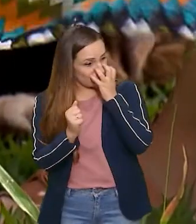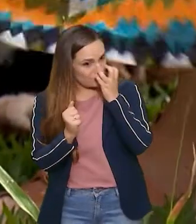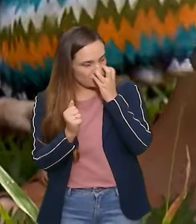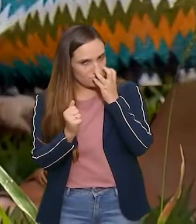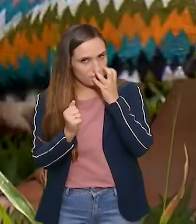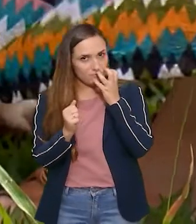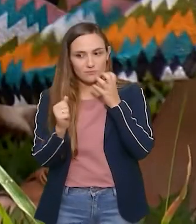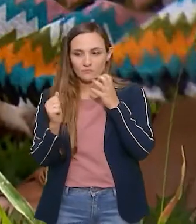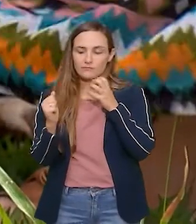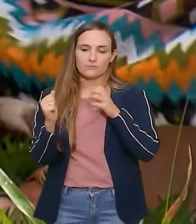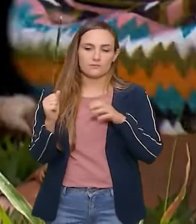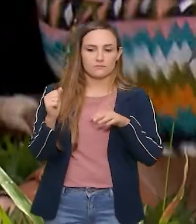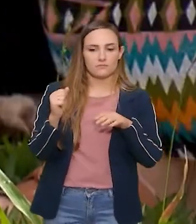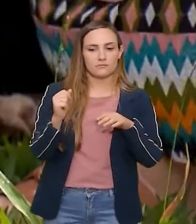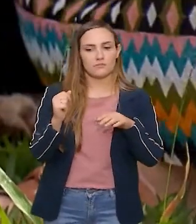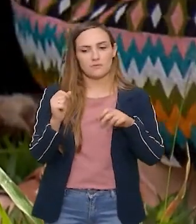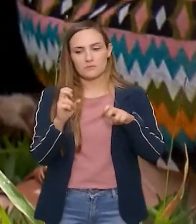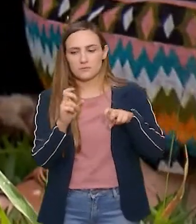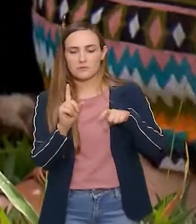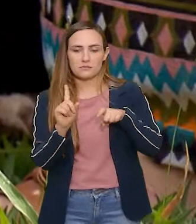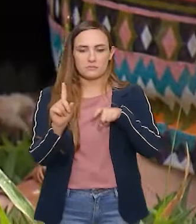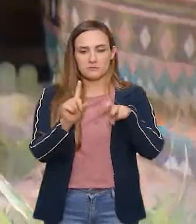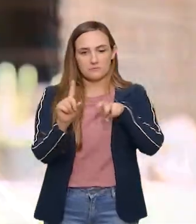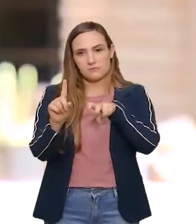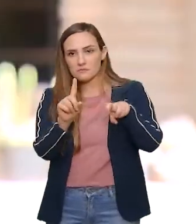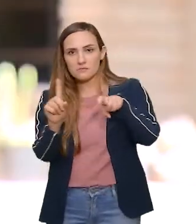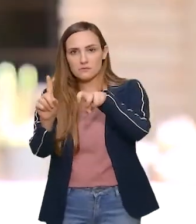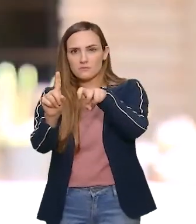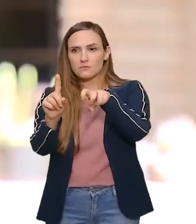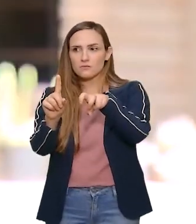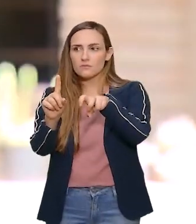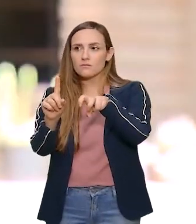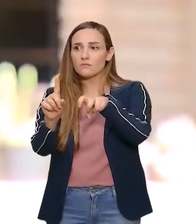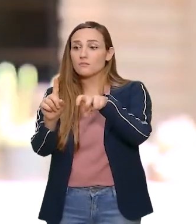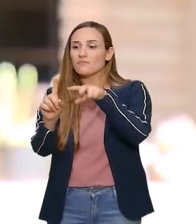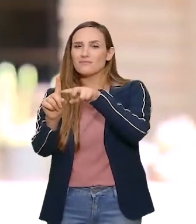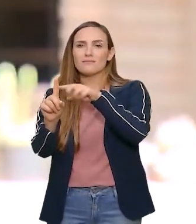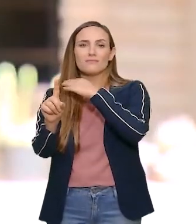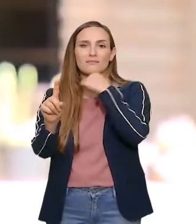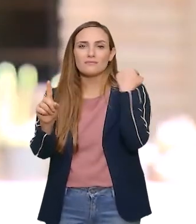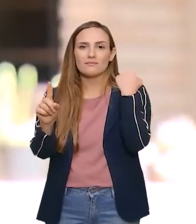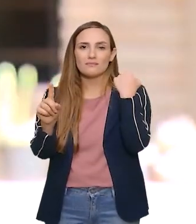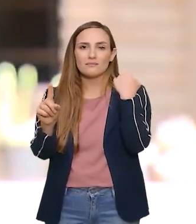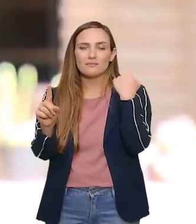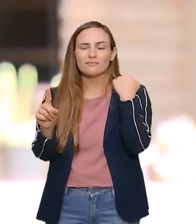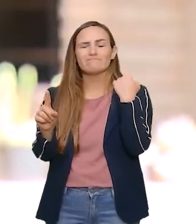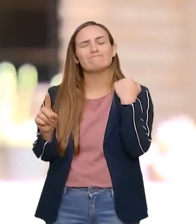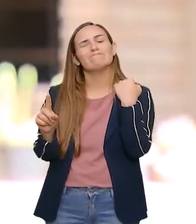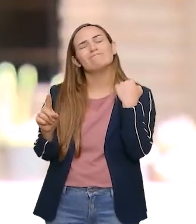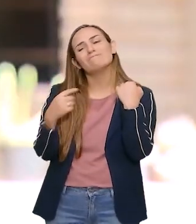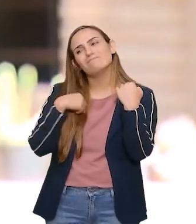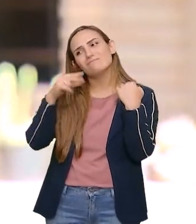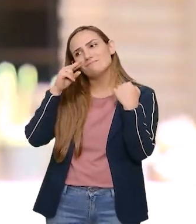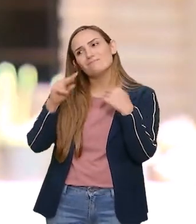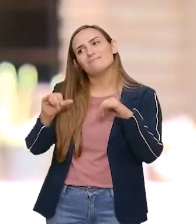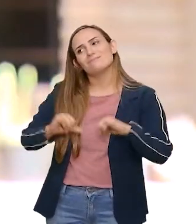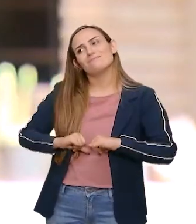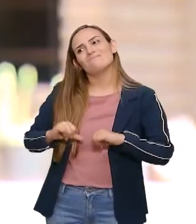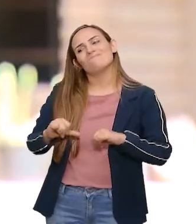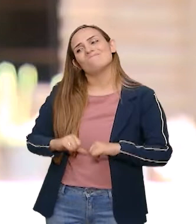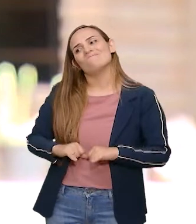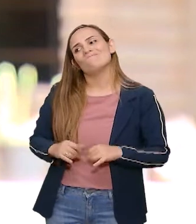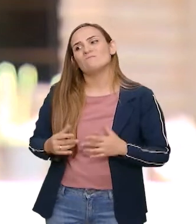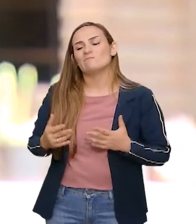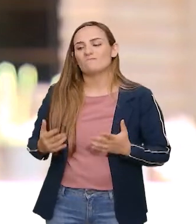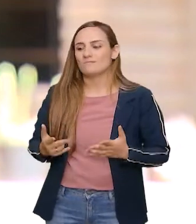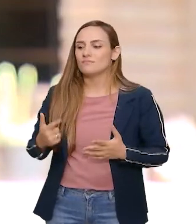sozinho, mas por pouco tempo. Eu fiquei bem comovida porque eu vi que ele estava sofrendo muito, né, pela morte do dono.